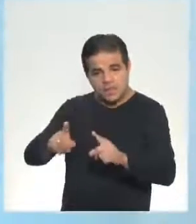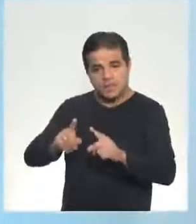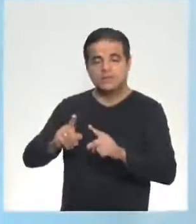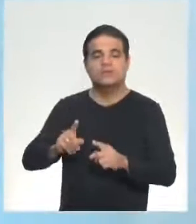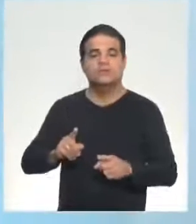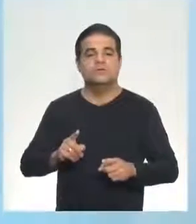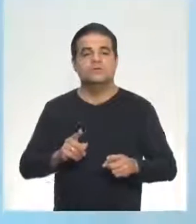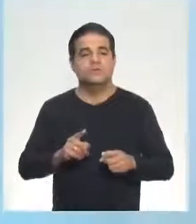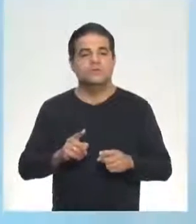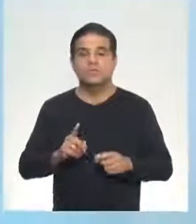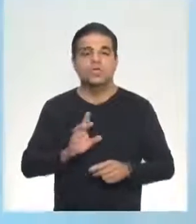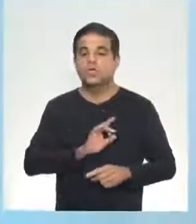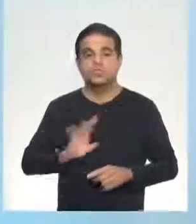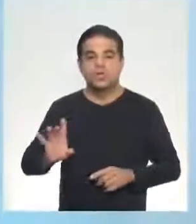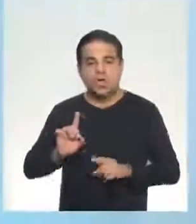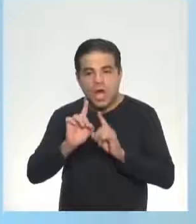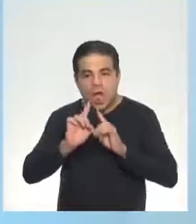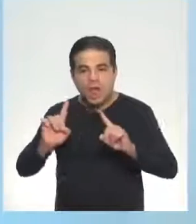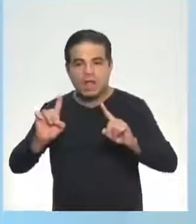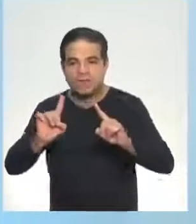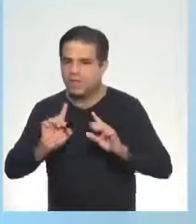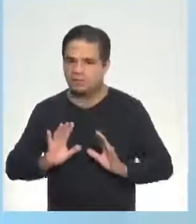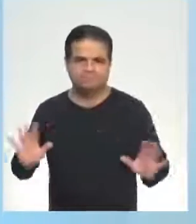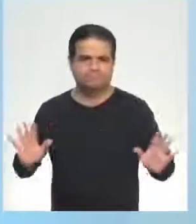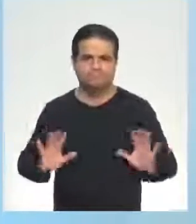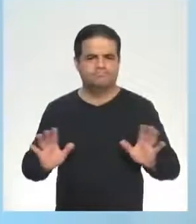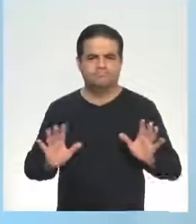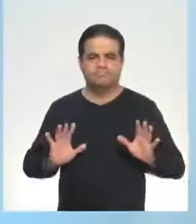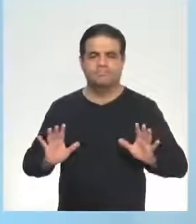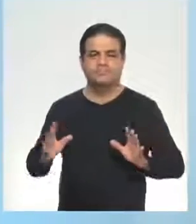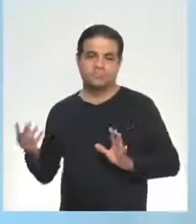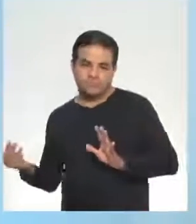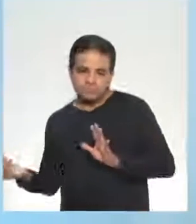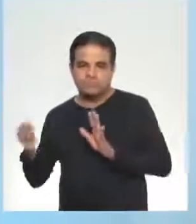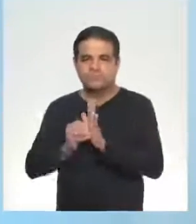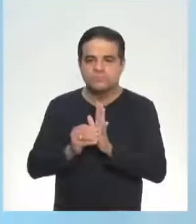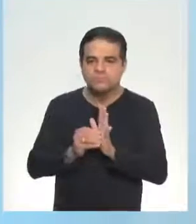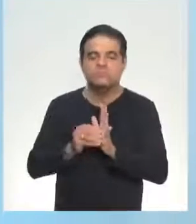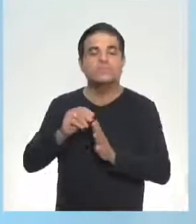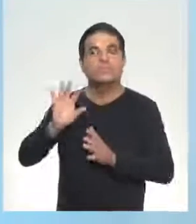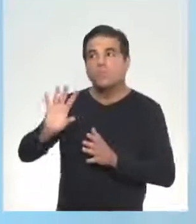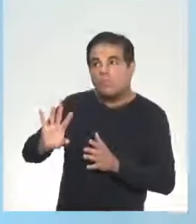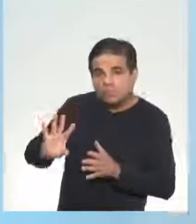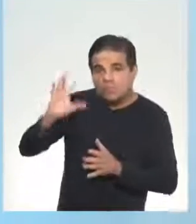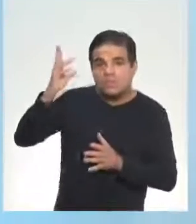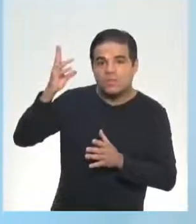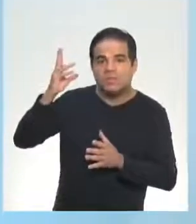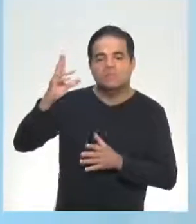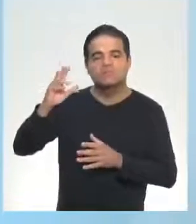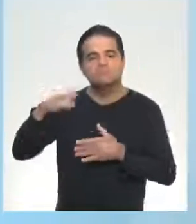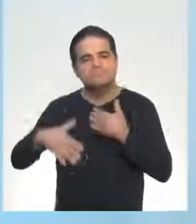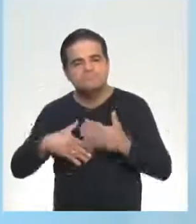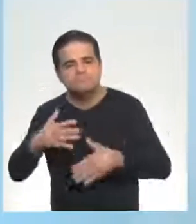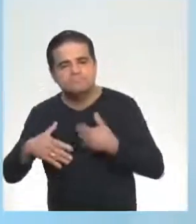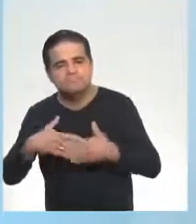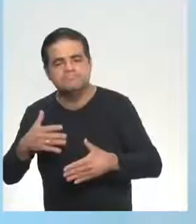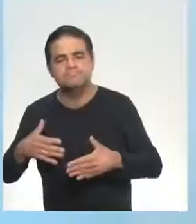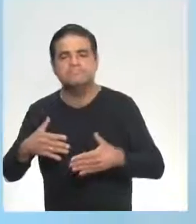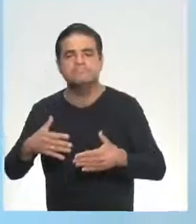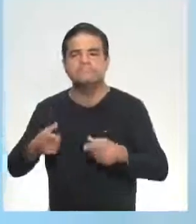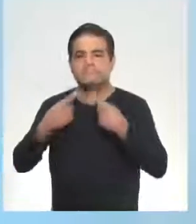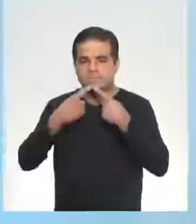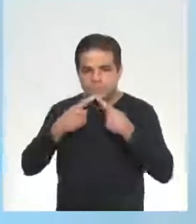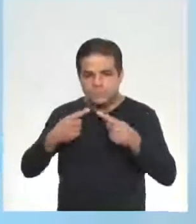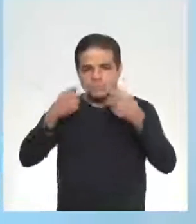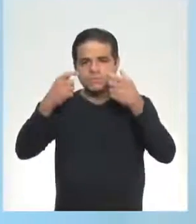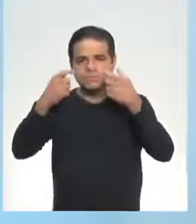reclamação, né, não é só reclamar, tá? Eu coloco aí o fato ocorrido, o fato insatisfatório e